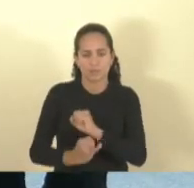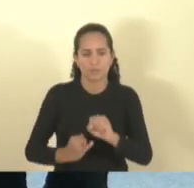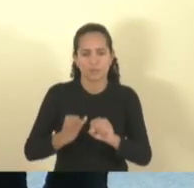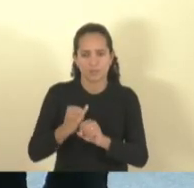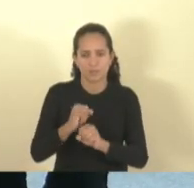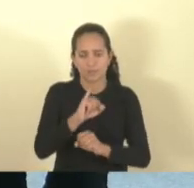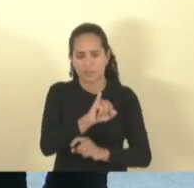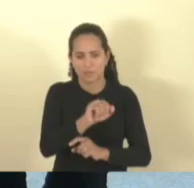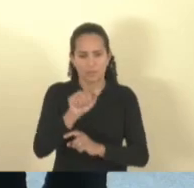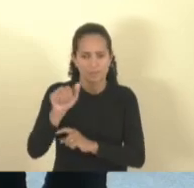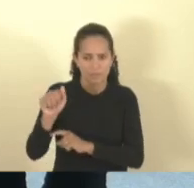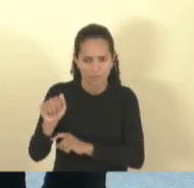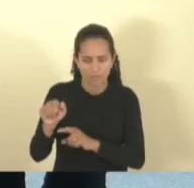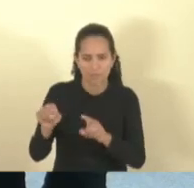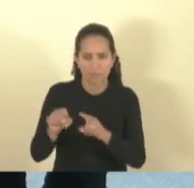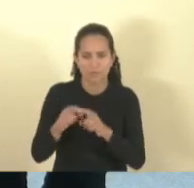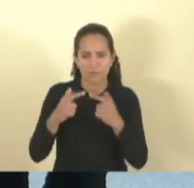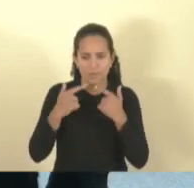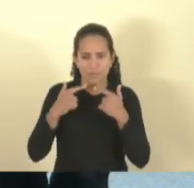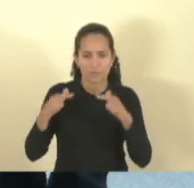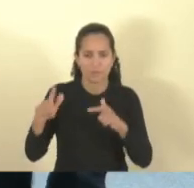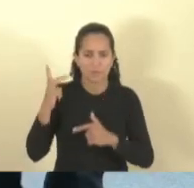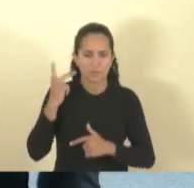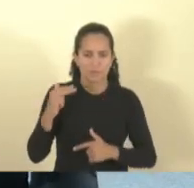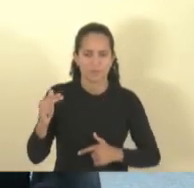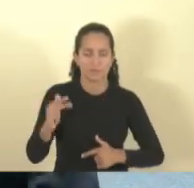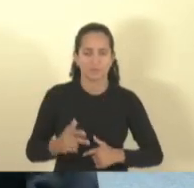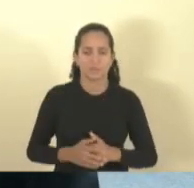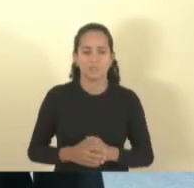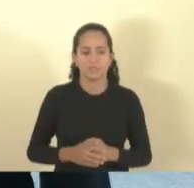e Linguagem Natural.